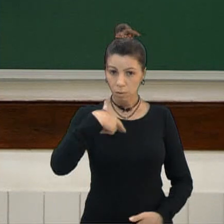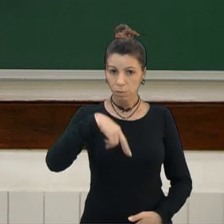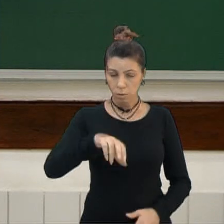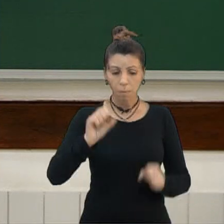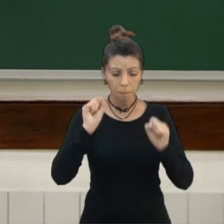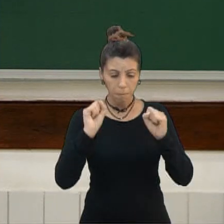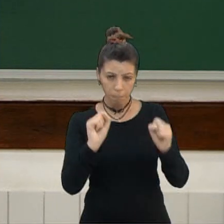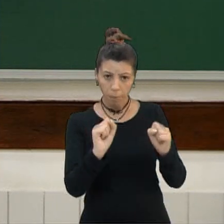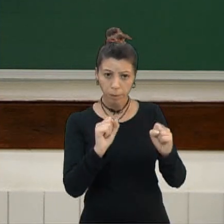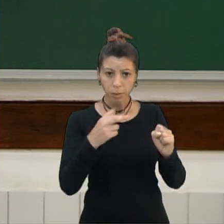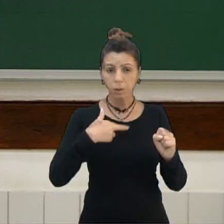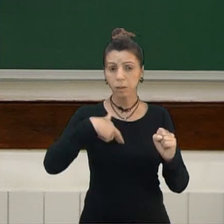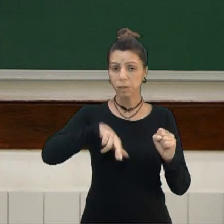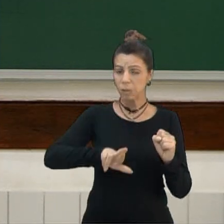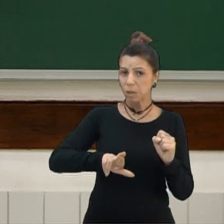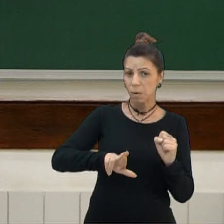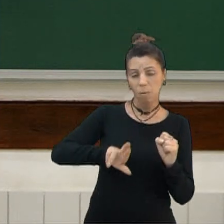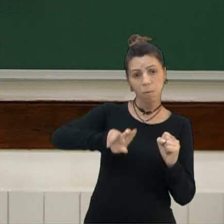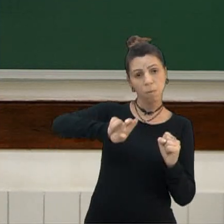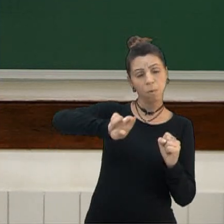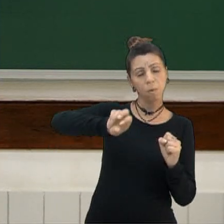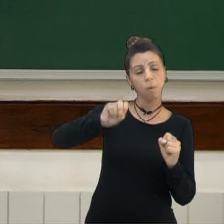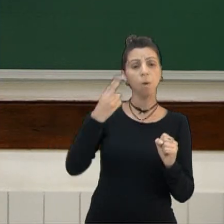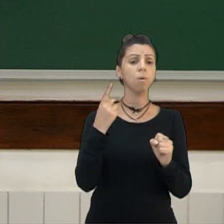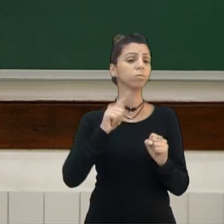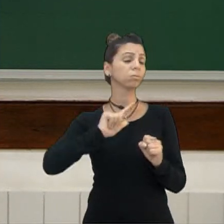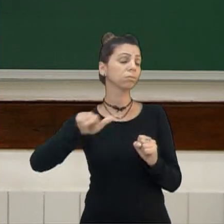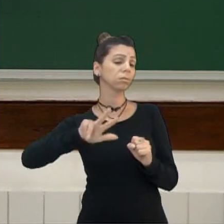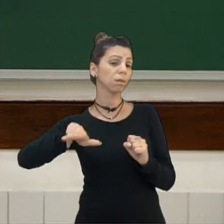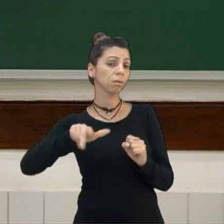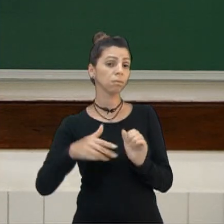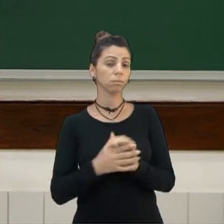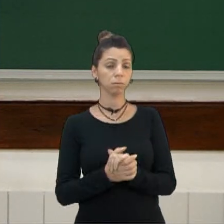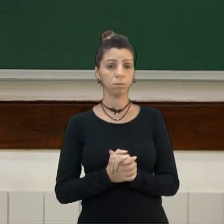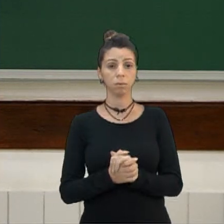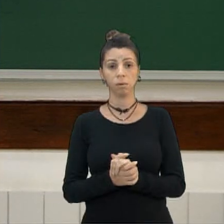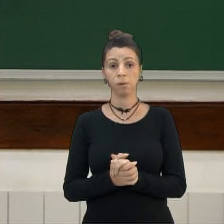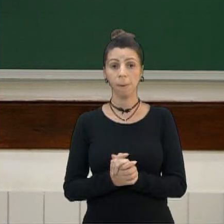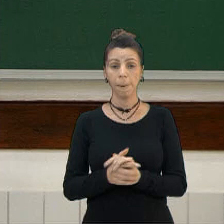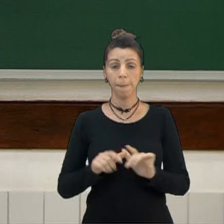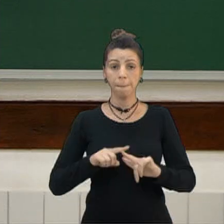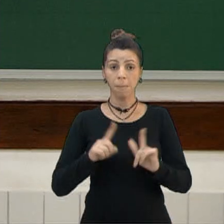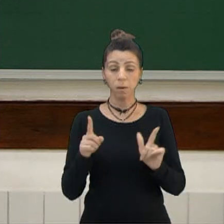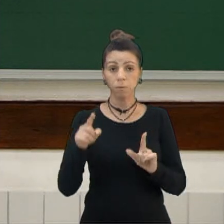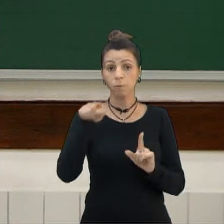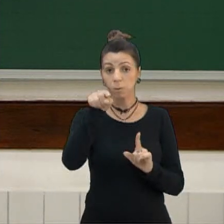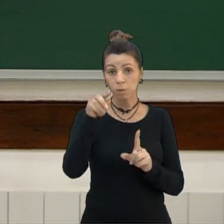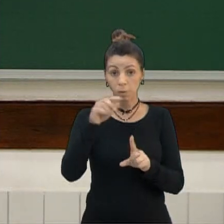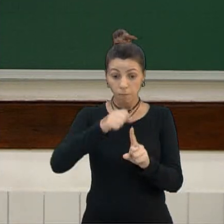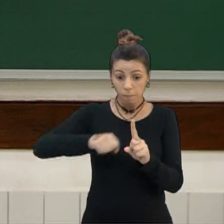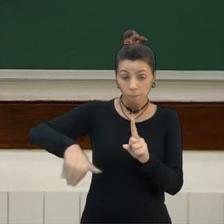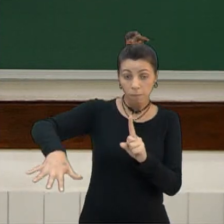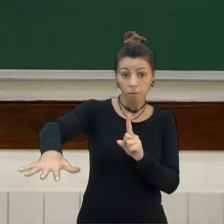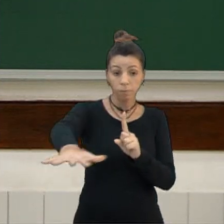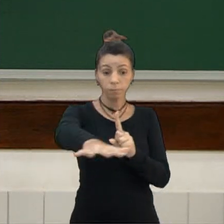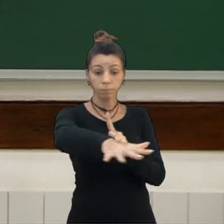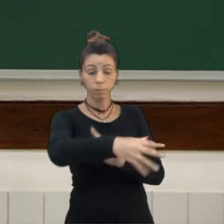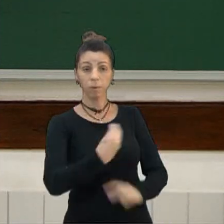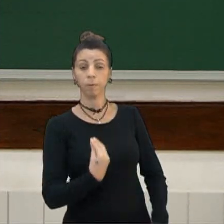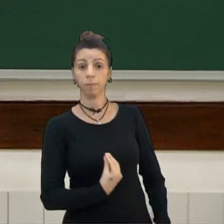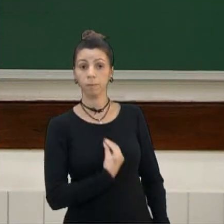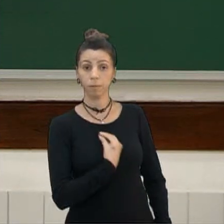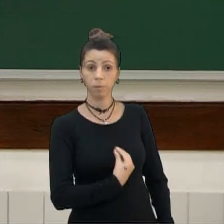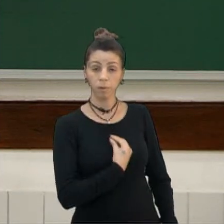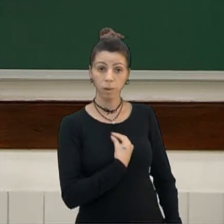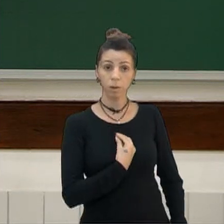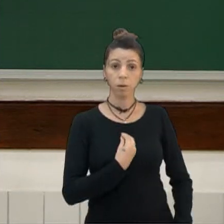tem que saber respeitar. Você vive num estado civil, onde você tem pessoas de diferentes tipos, diferentes etnias,